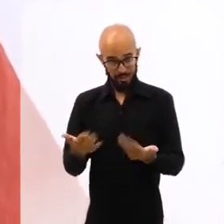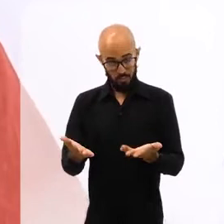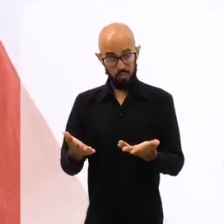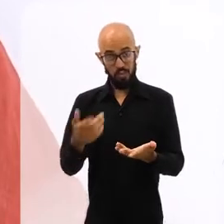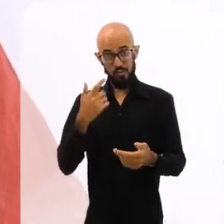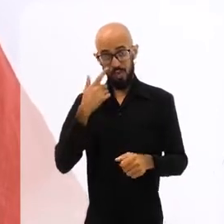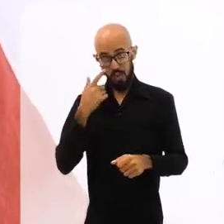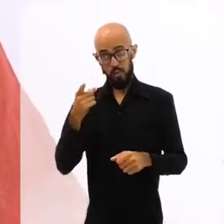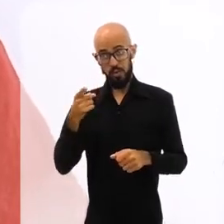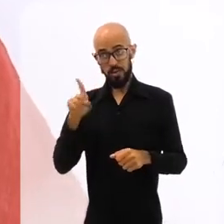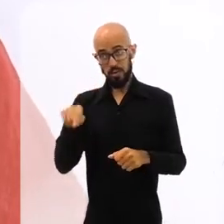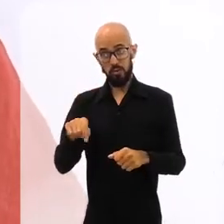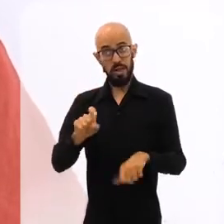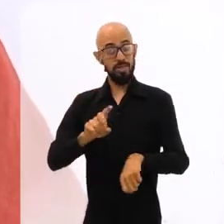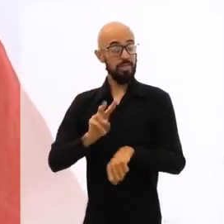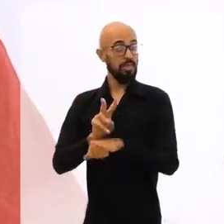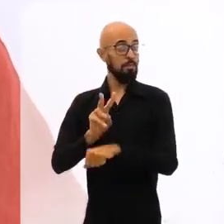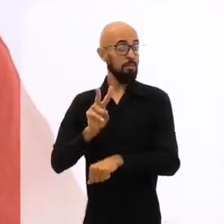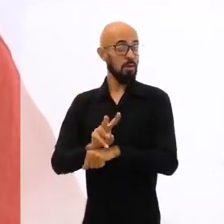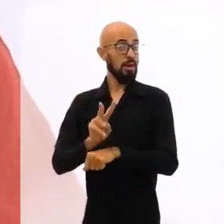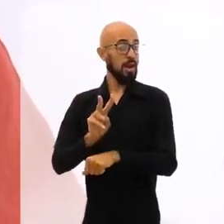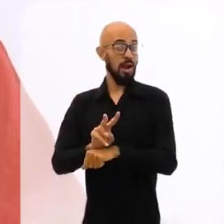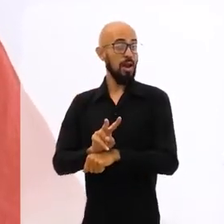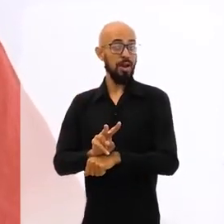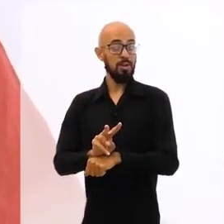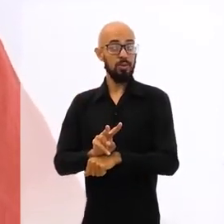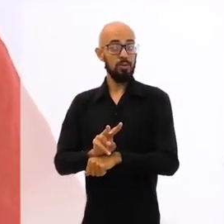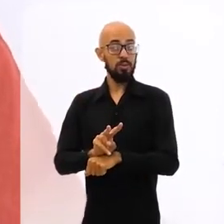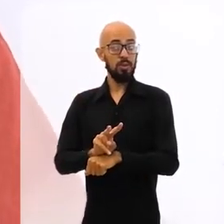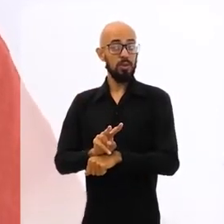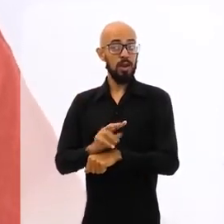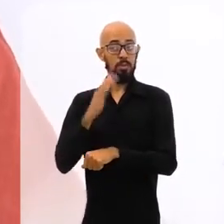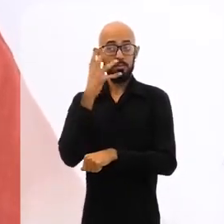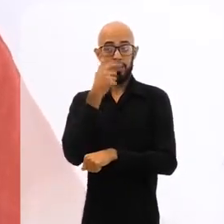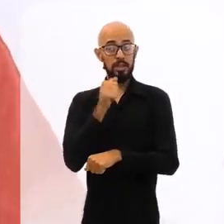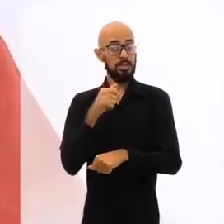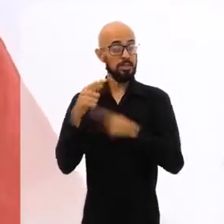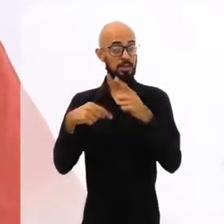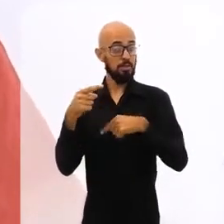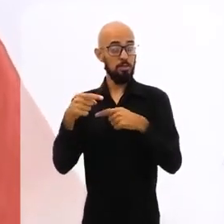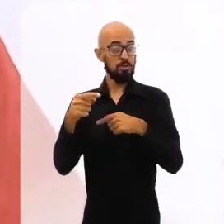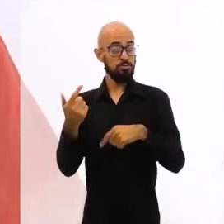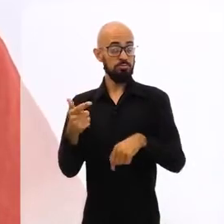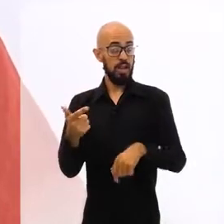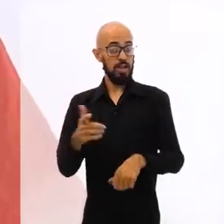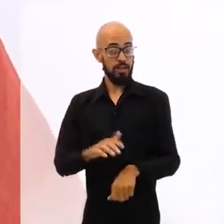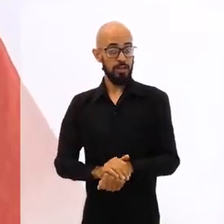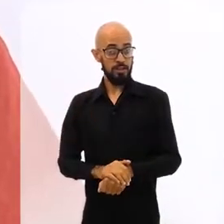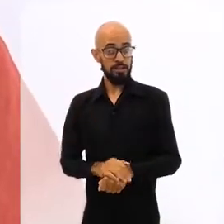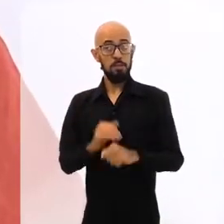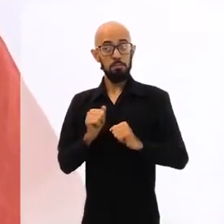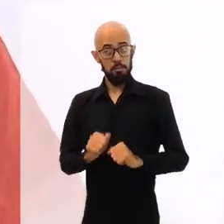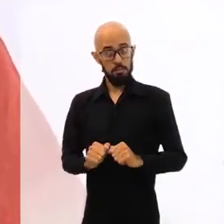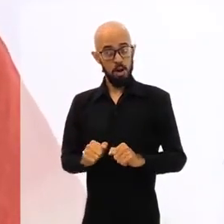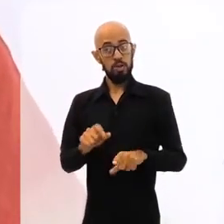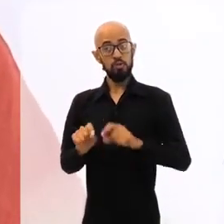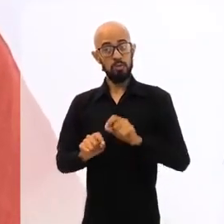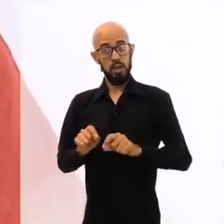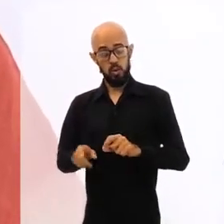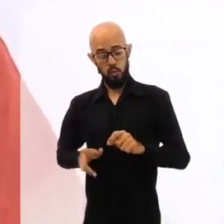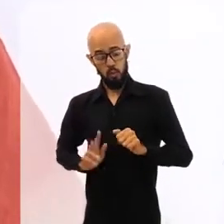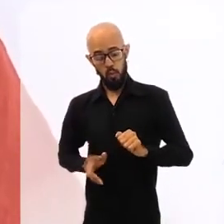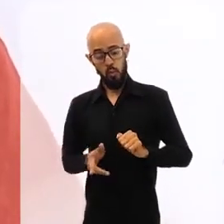está cultuando, isso é transitório, isso é impermanente. Daqui a pouco isso não existe mais. Então você pode até